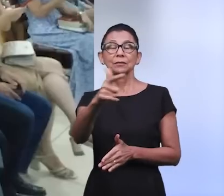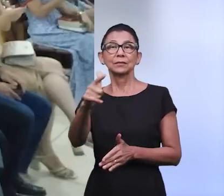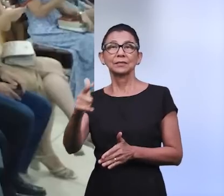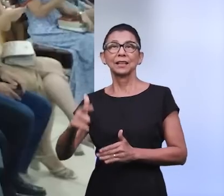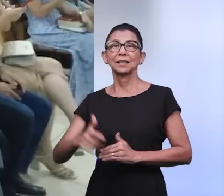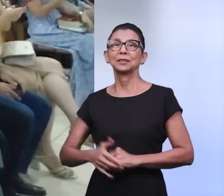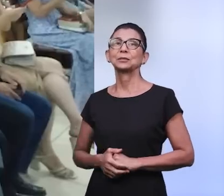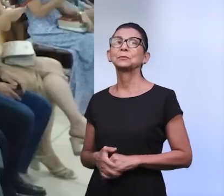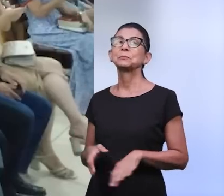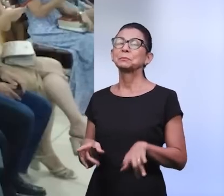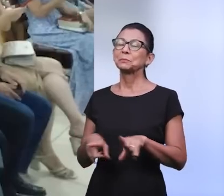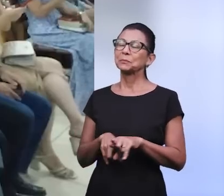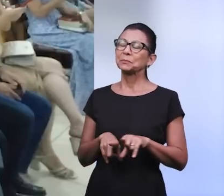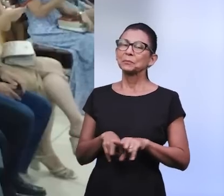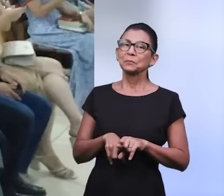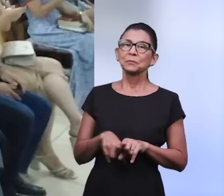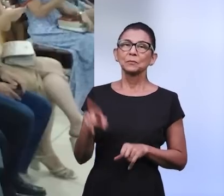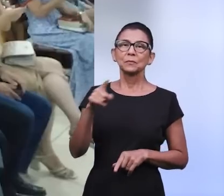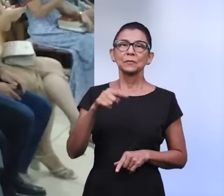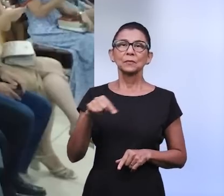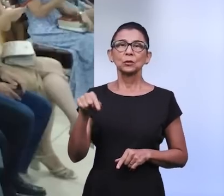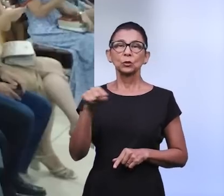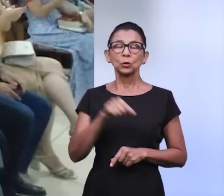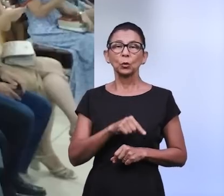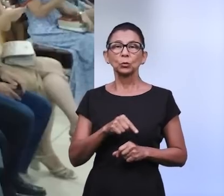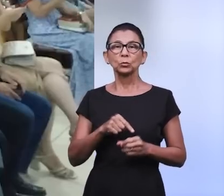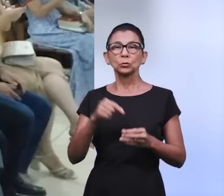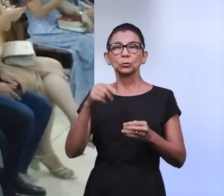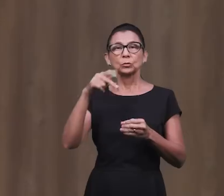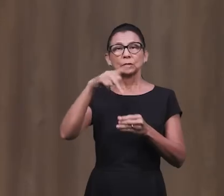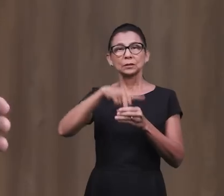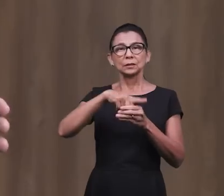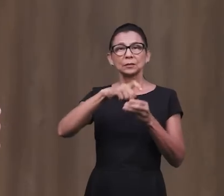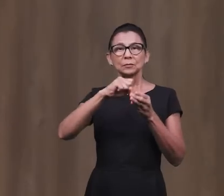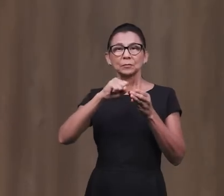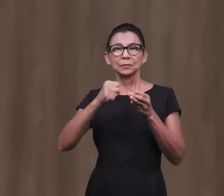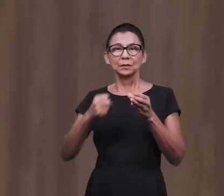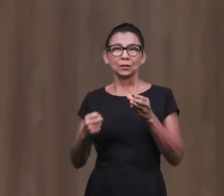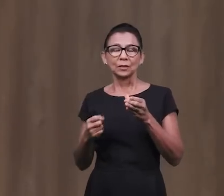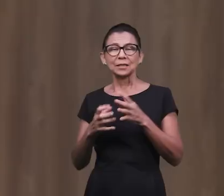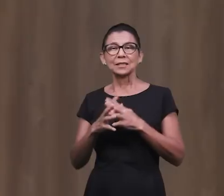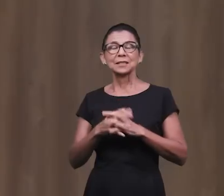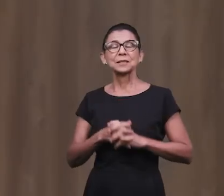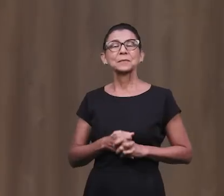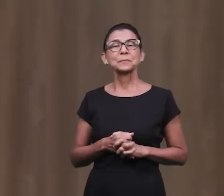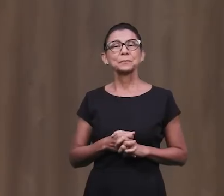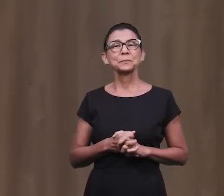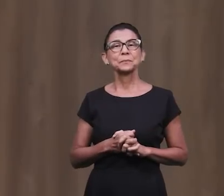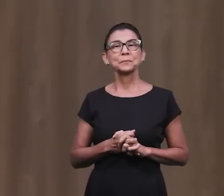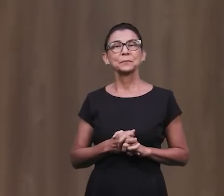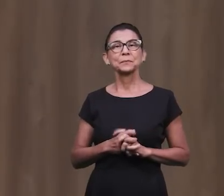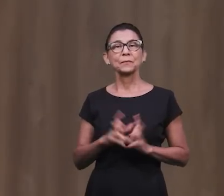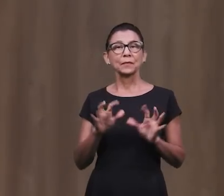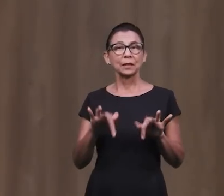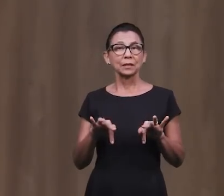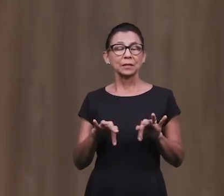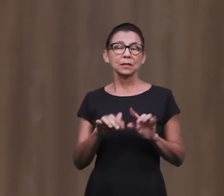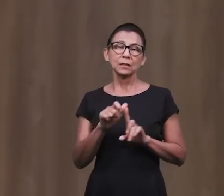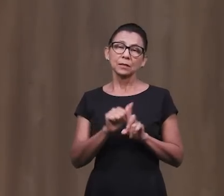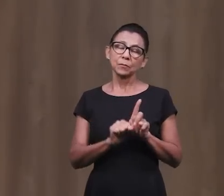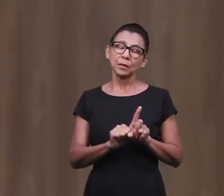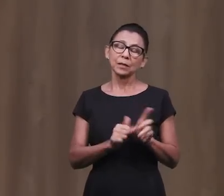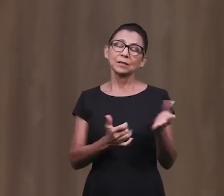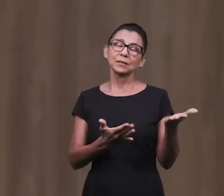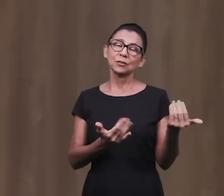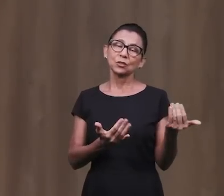Fronteiras e também dos nossos irmãos do Semente Preciosa. Finalizando o mês dos jovens e glorificando ao Senhor